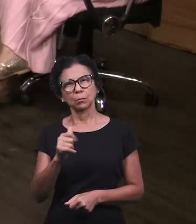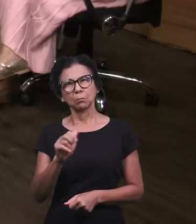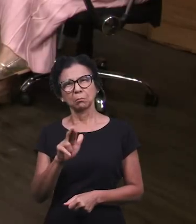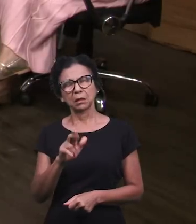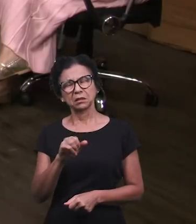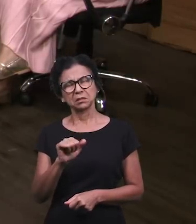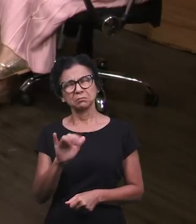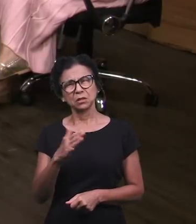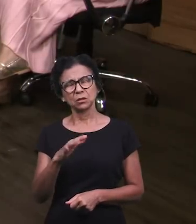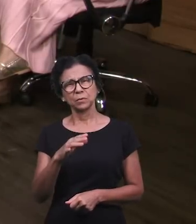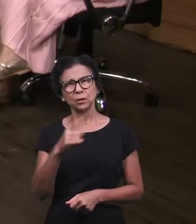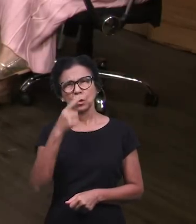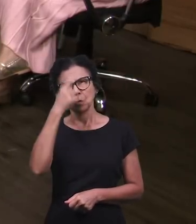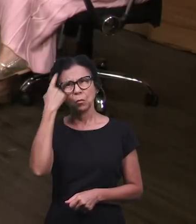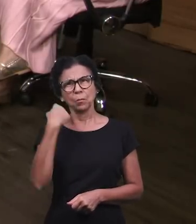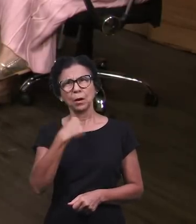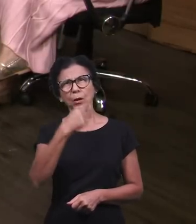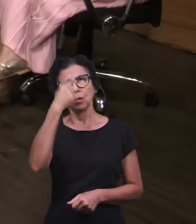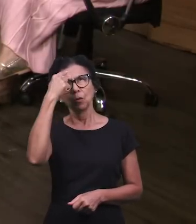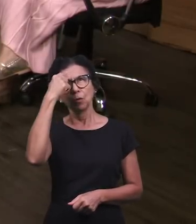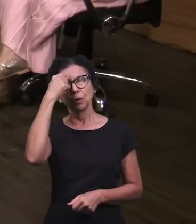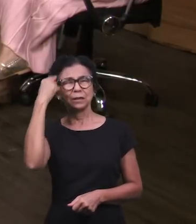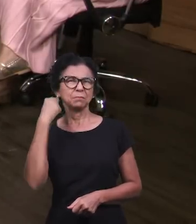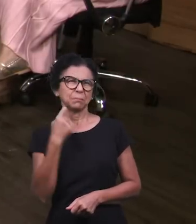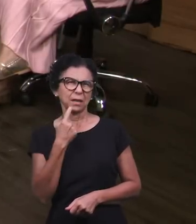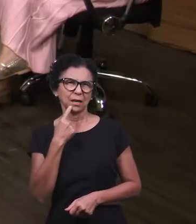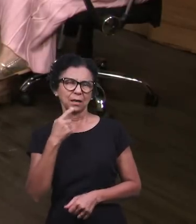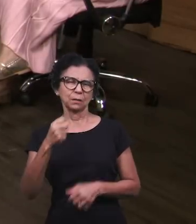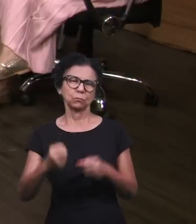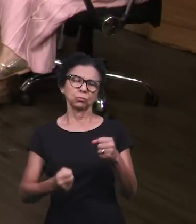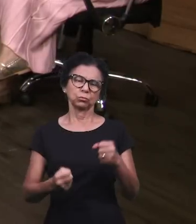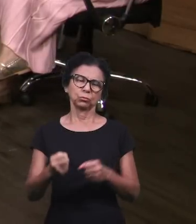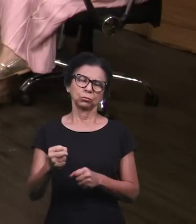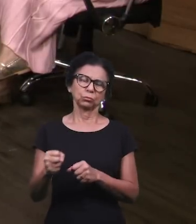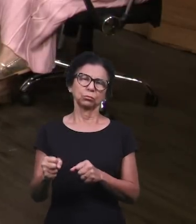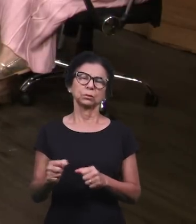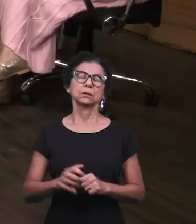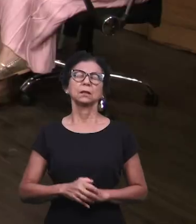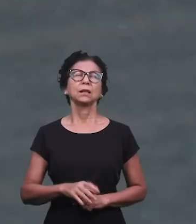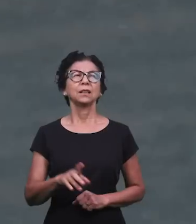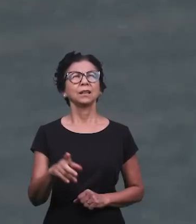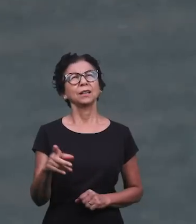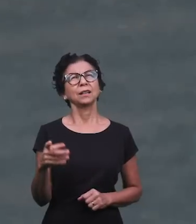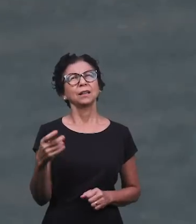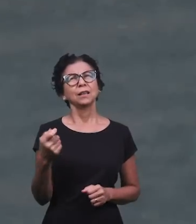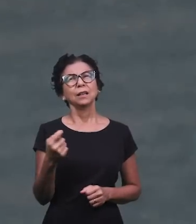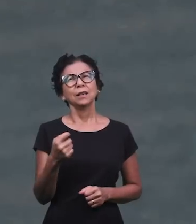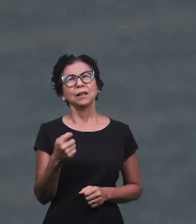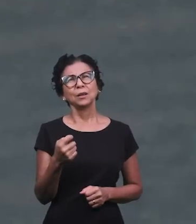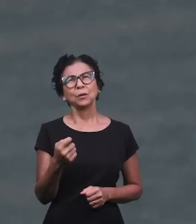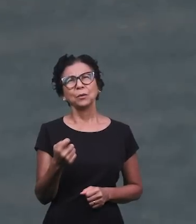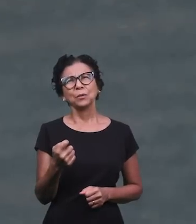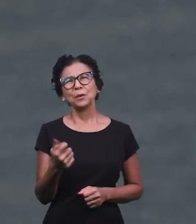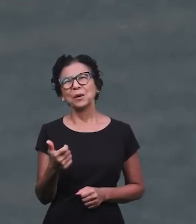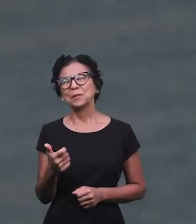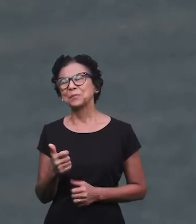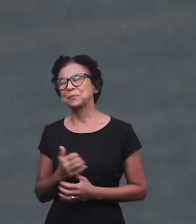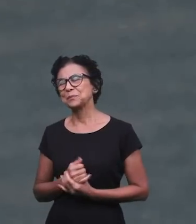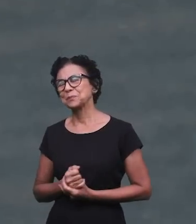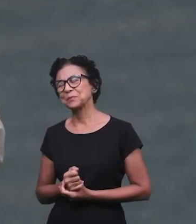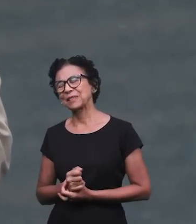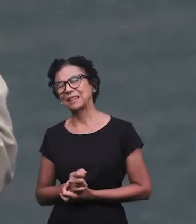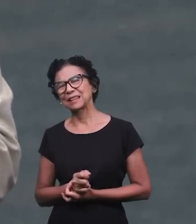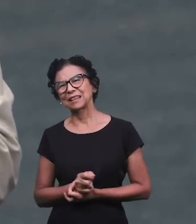né? É pertinho. Guarapari é quase uma Minas Gerais aqui no litoral, né? Para